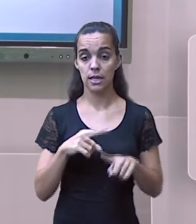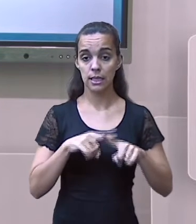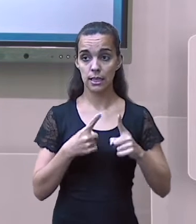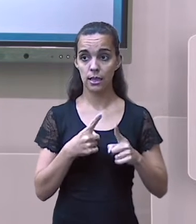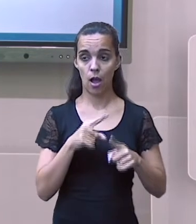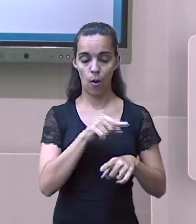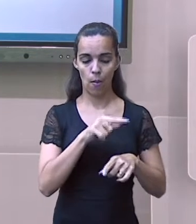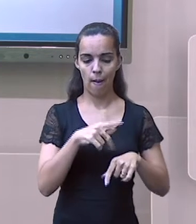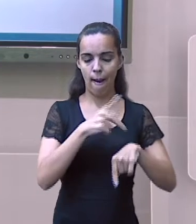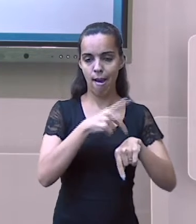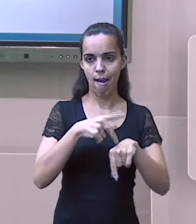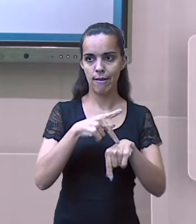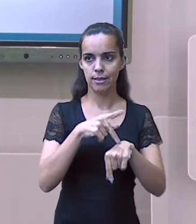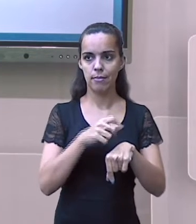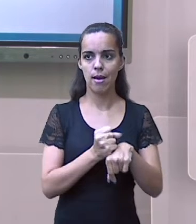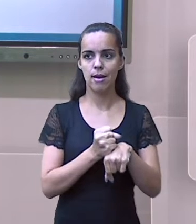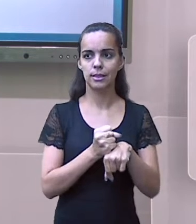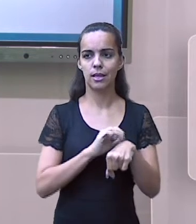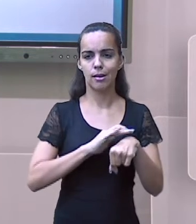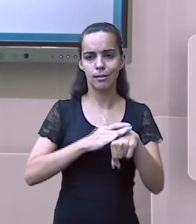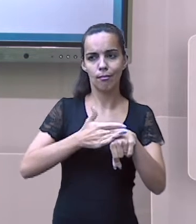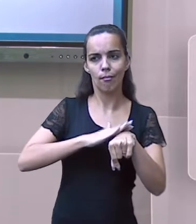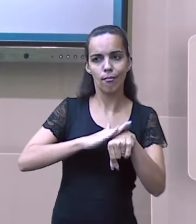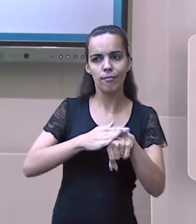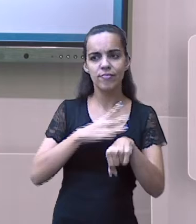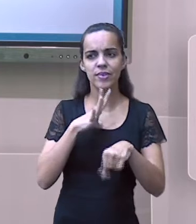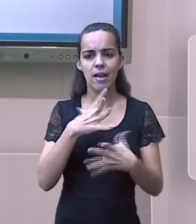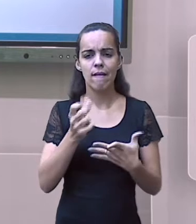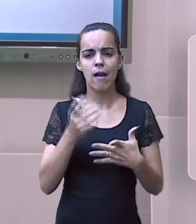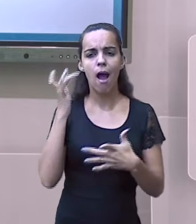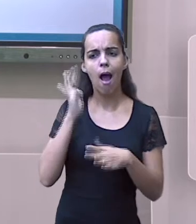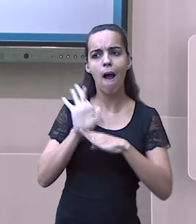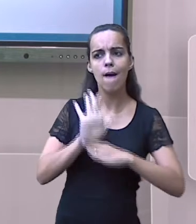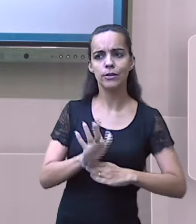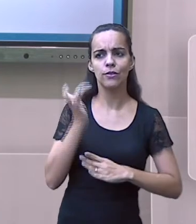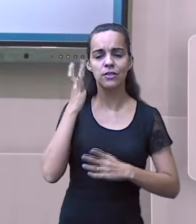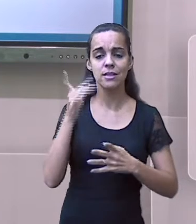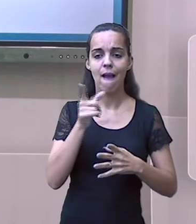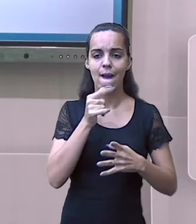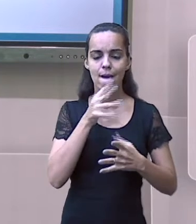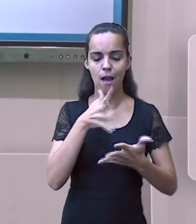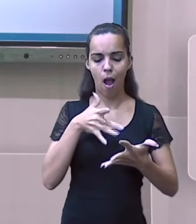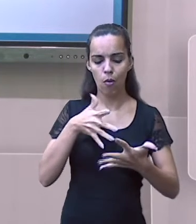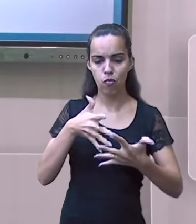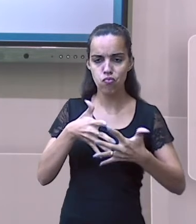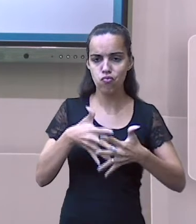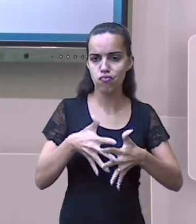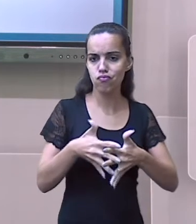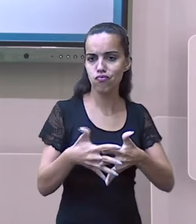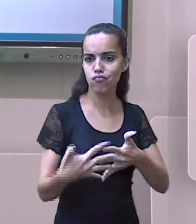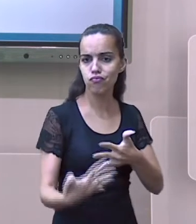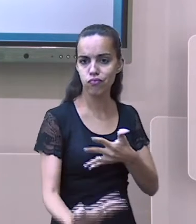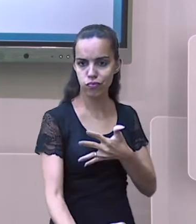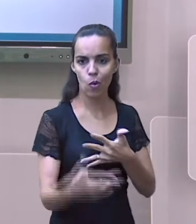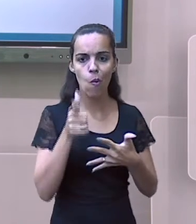porosas apresentam-se com uma cavidade que facilita a passagem da água e do ar, gerando o